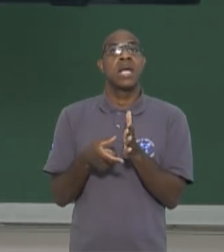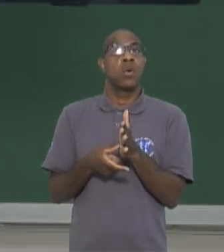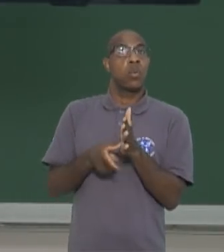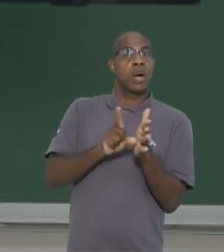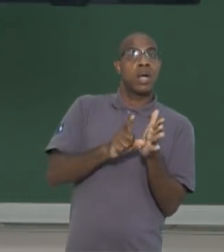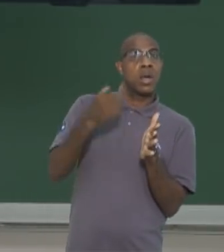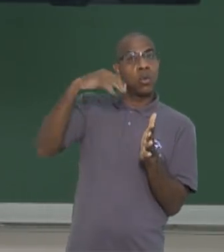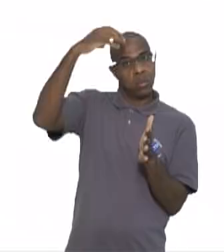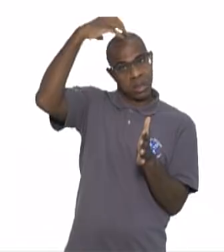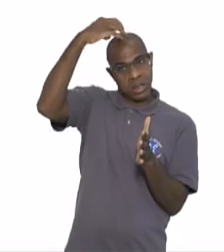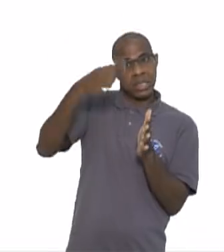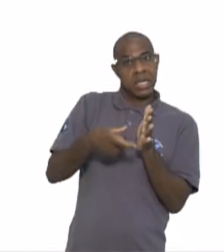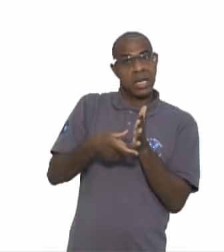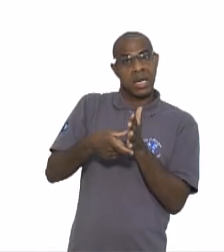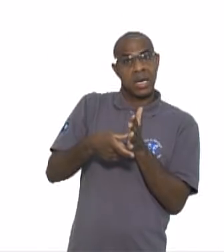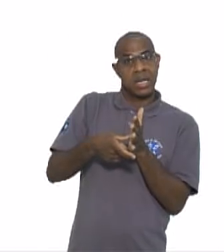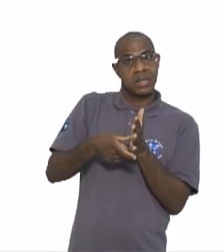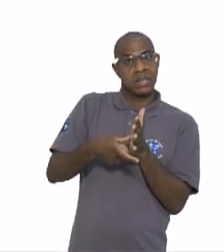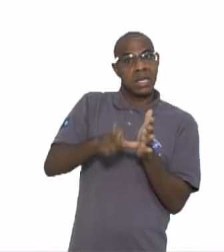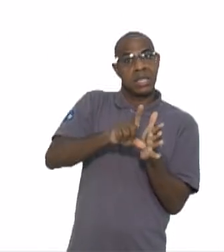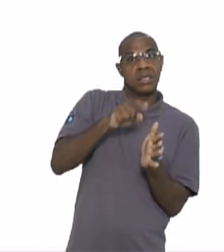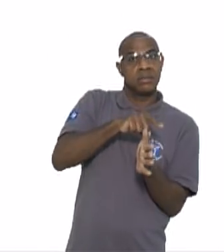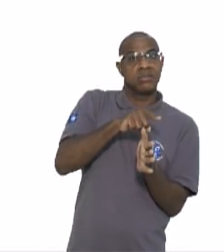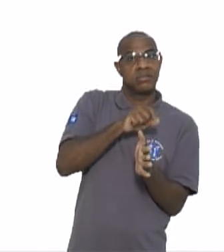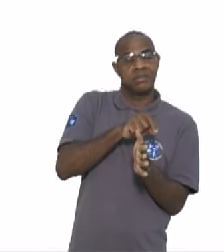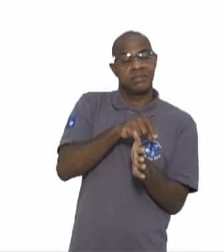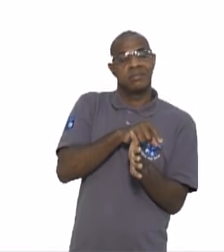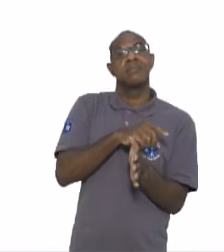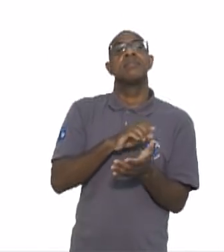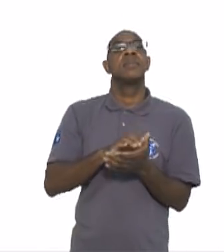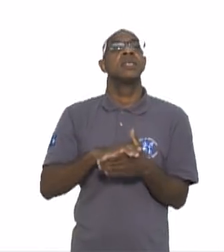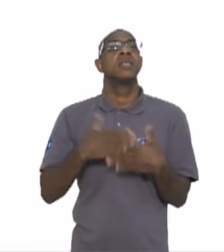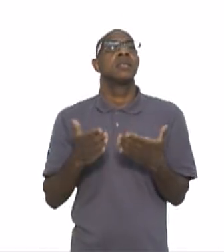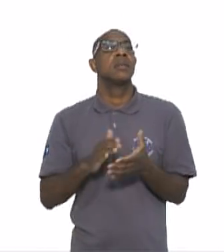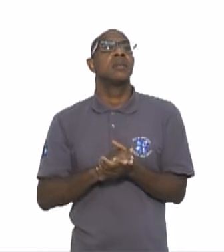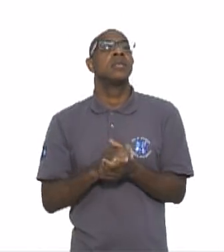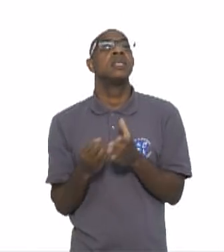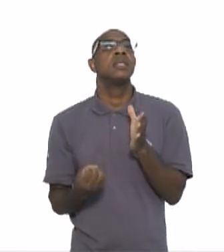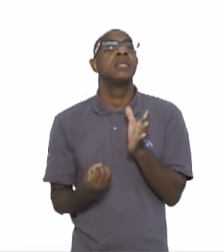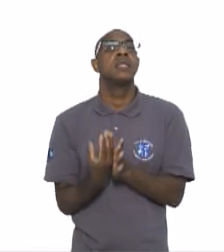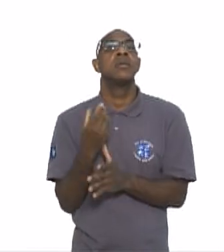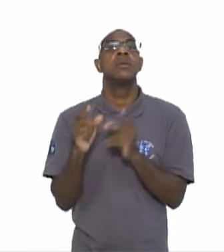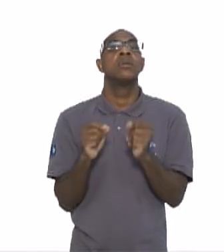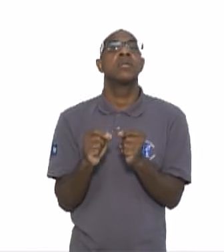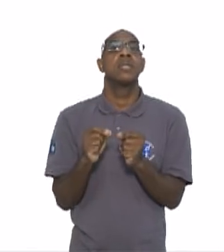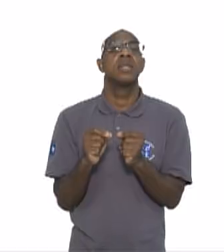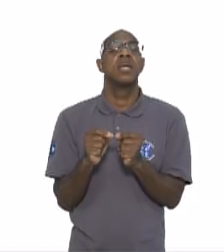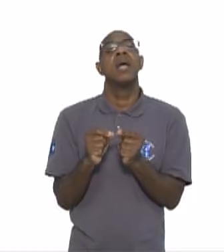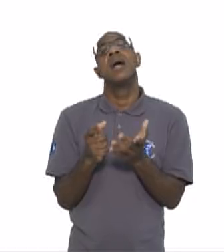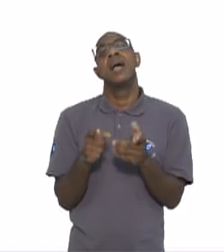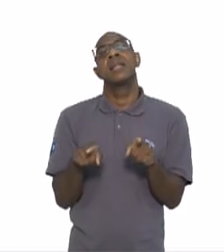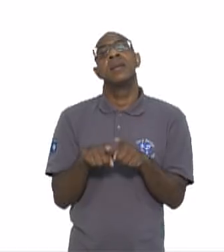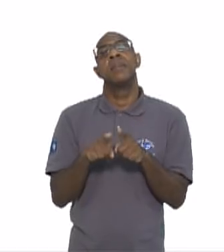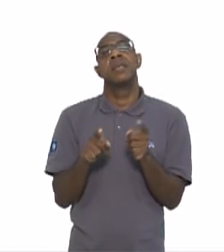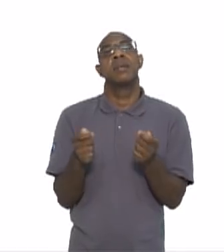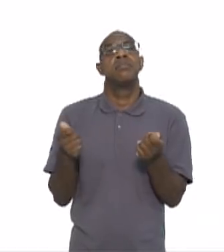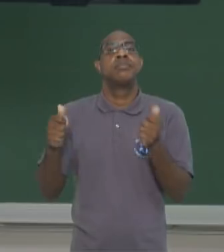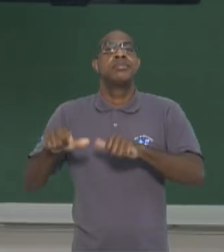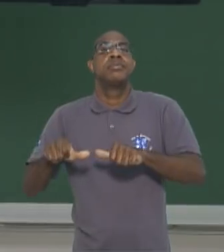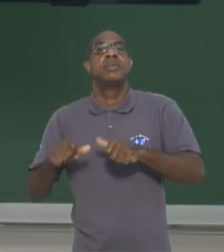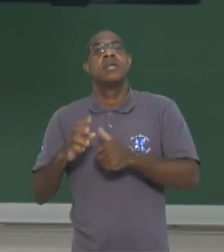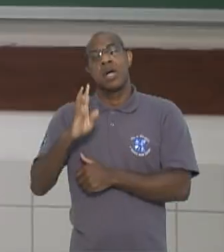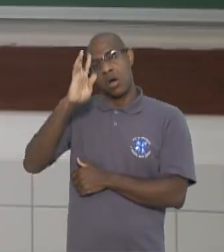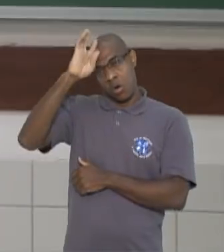O batismo de Clovis se tornou um marco na formação da Europa feudal, que surge com a queda do Império Romano do Ocidente. Também é bem